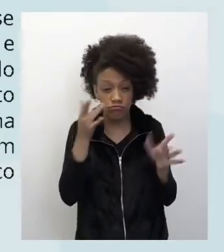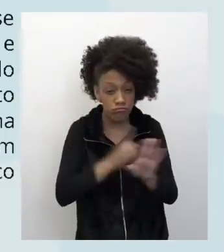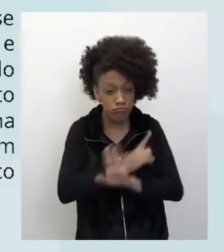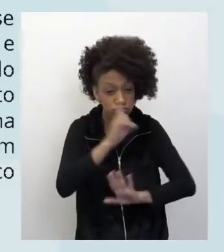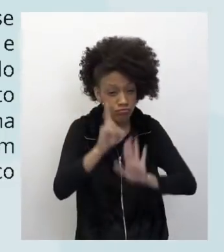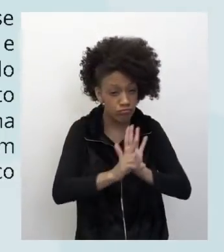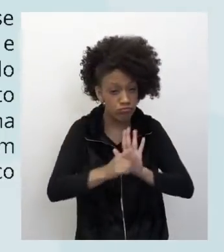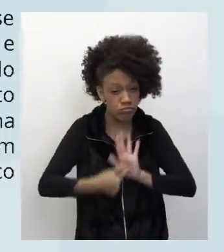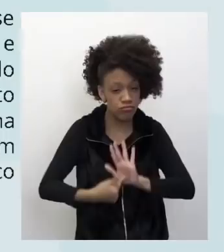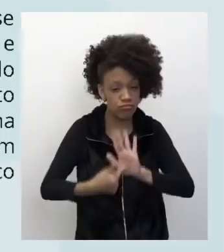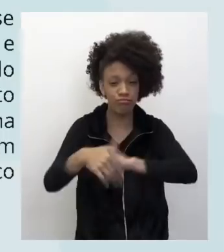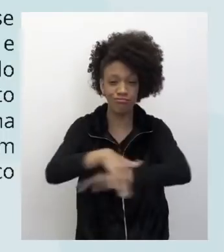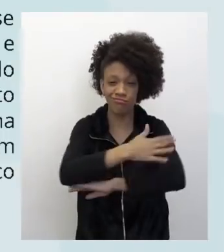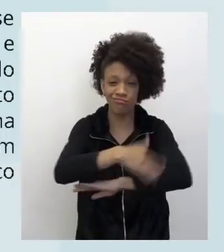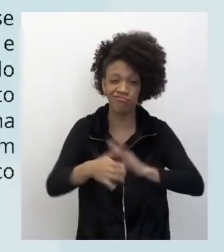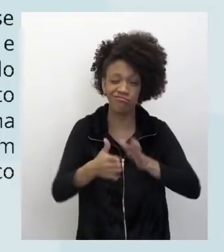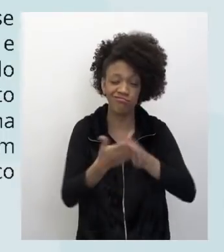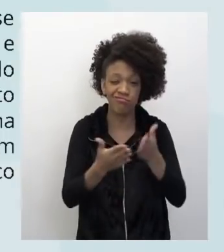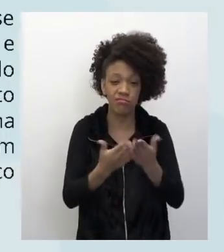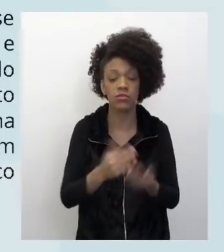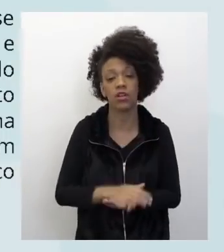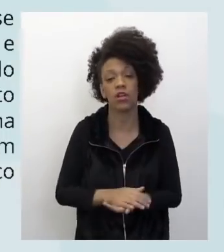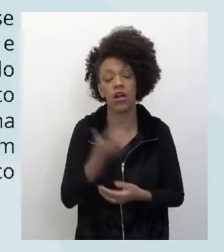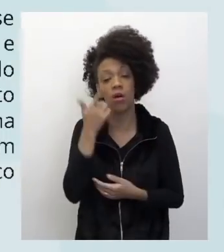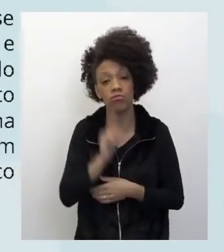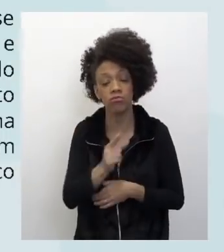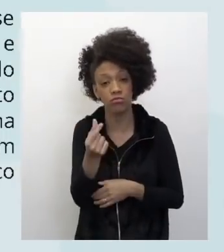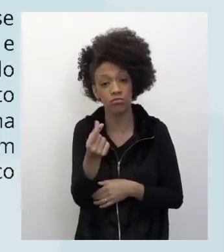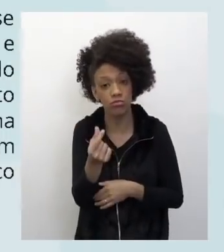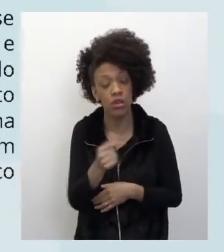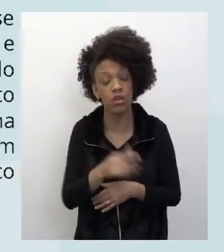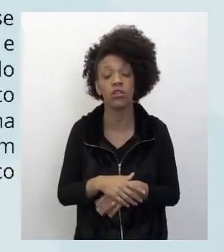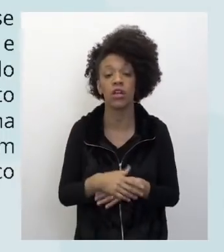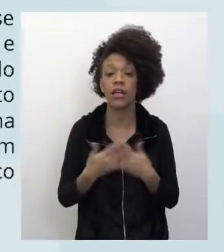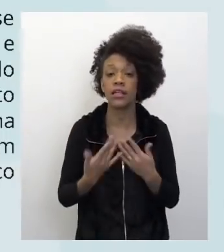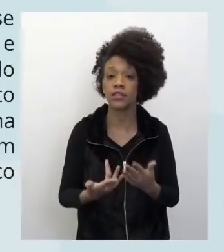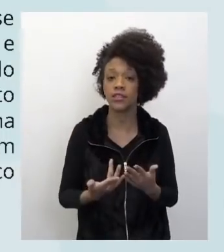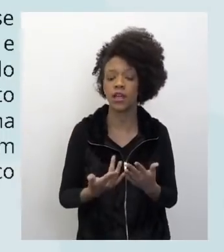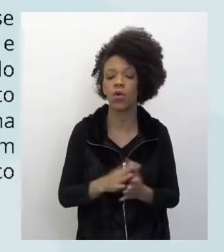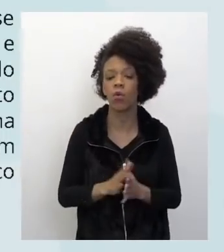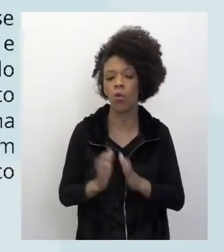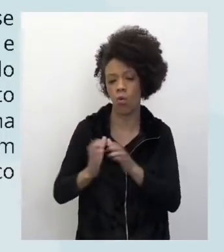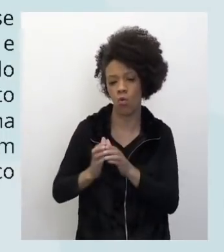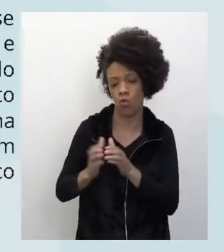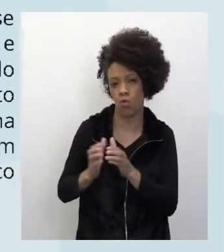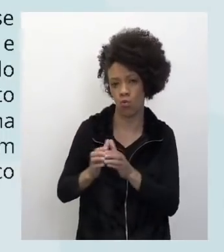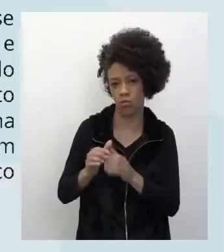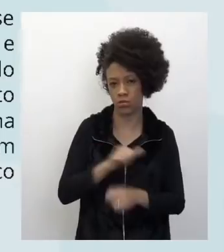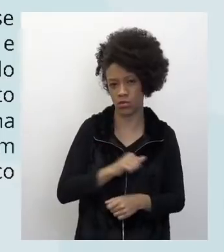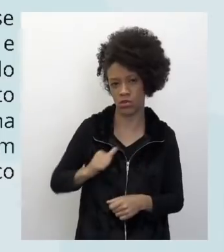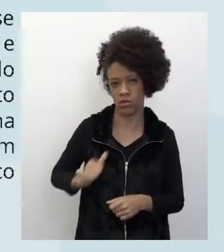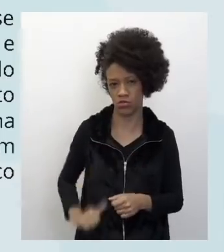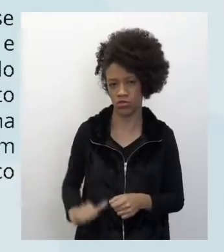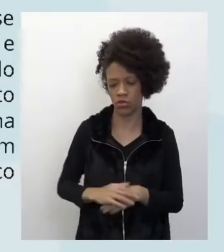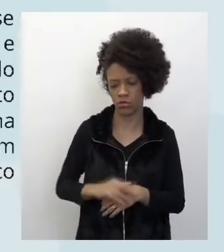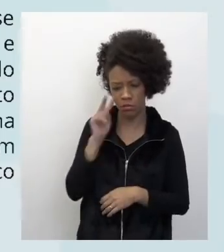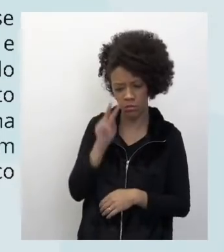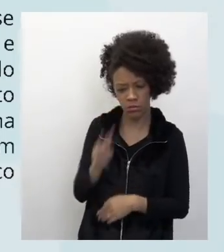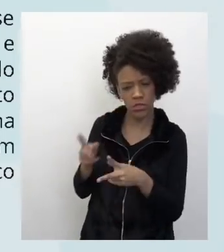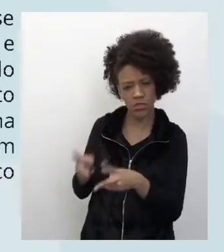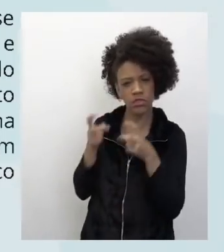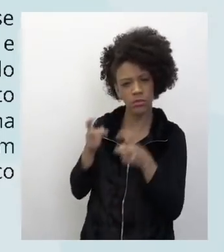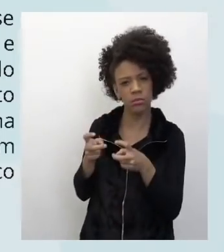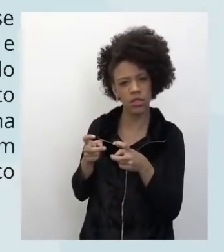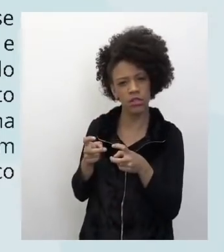muito pobre e faziam isso para conseguir algum dinheiro. Então, o Partido Comunista Chinês vendo essa situação, fez